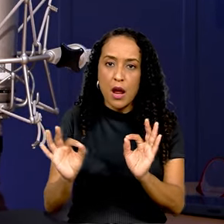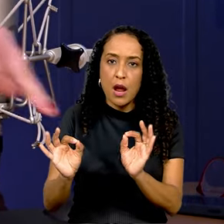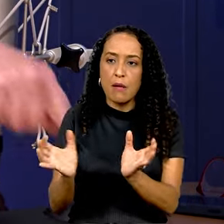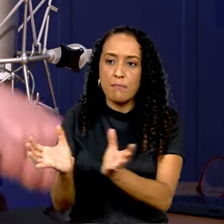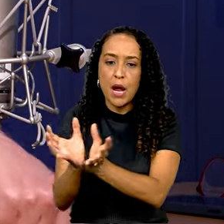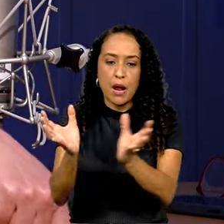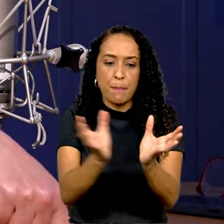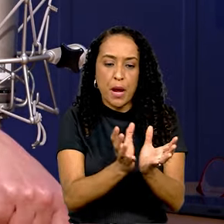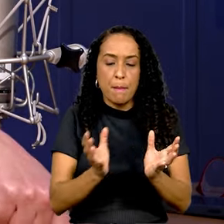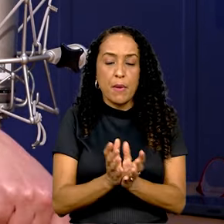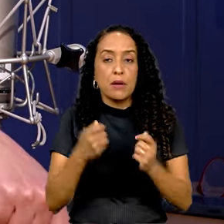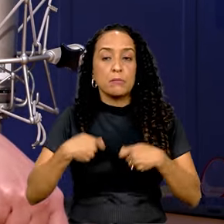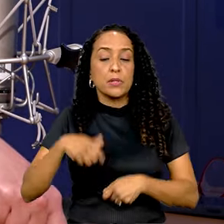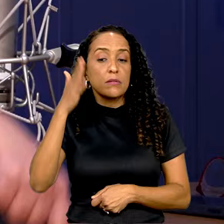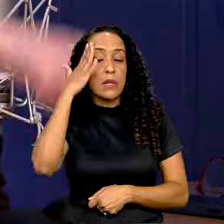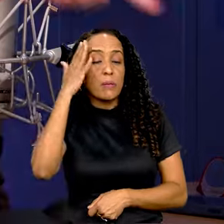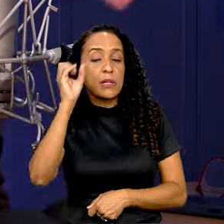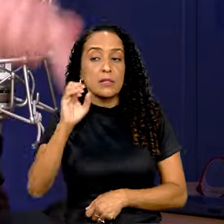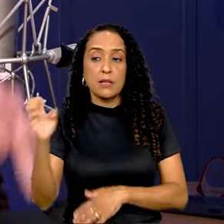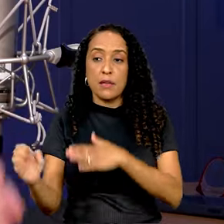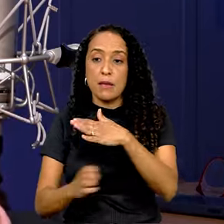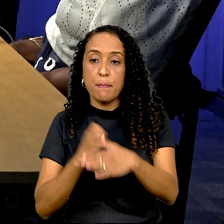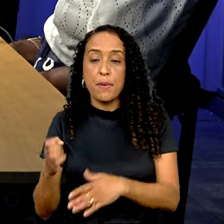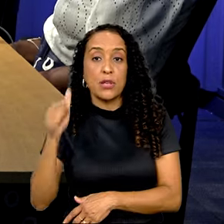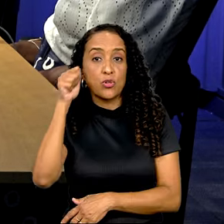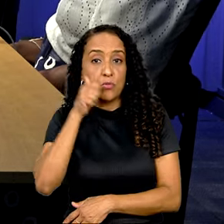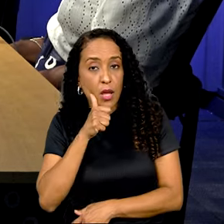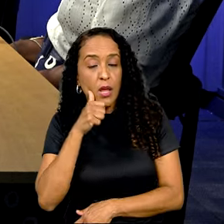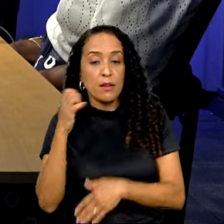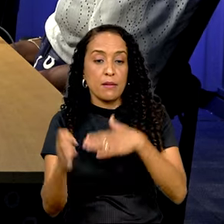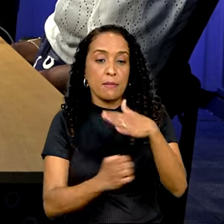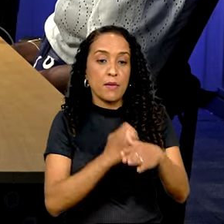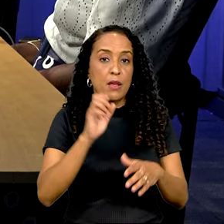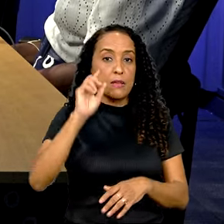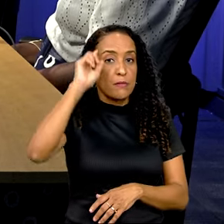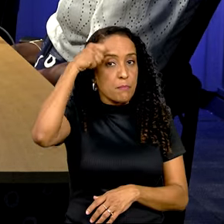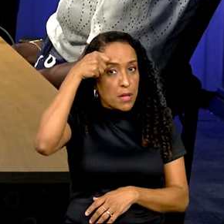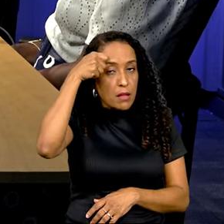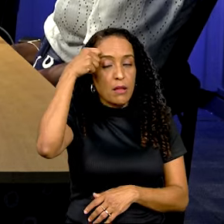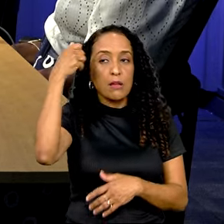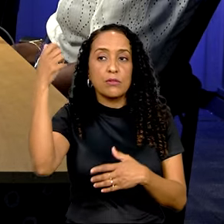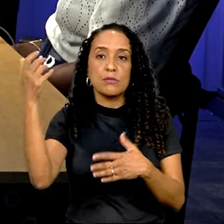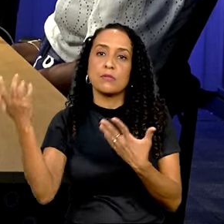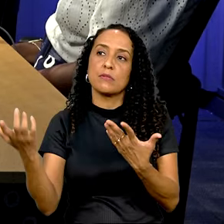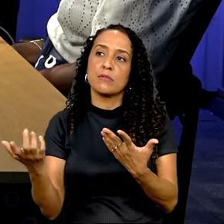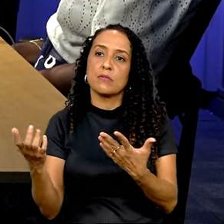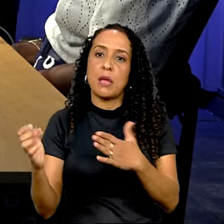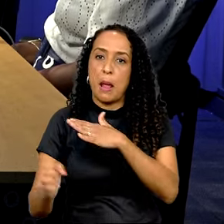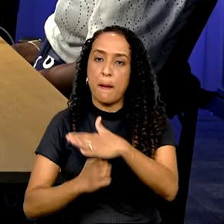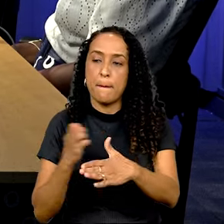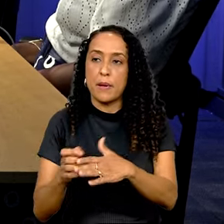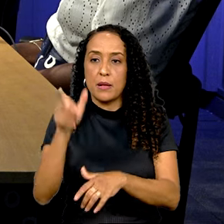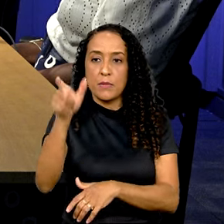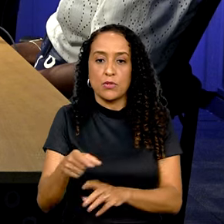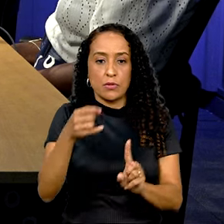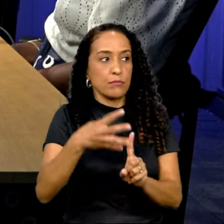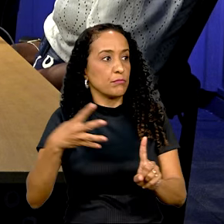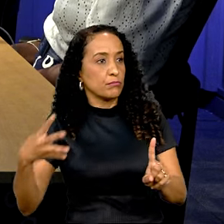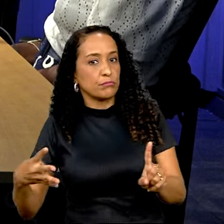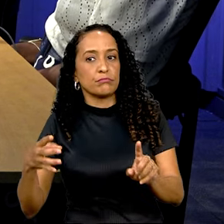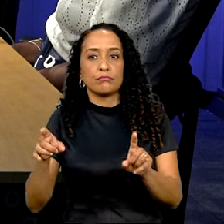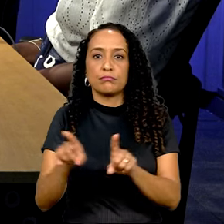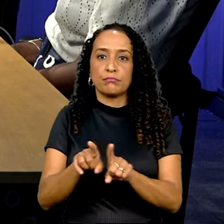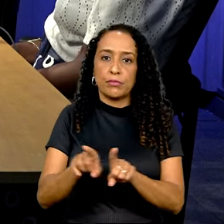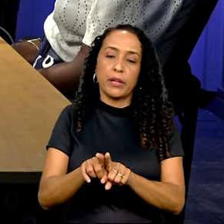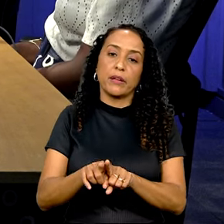cadeia que eu preciso certificar empresas de mulheres empresas de pessoas pretas eh negras empresas de pessoas LGBT